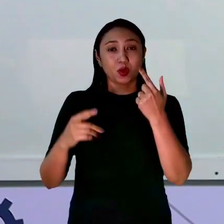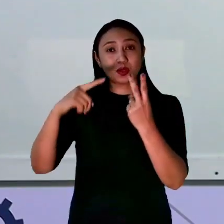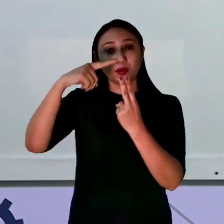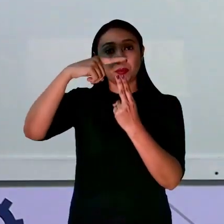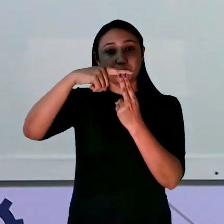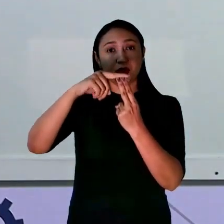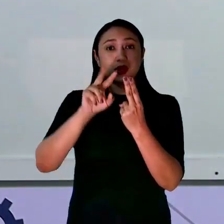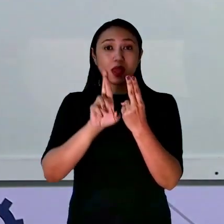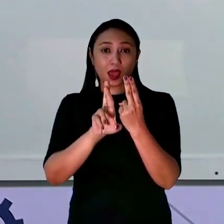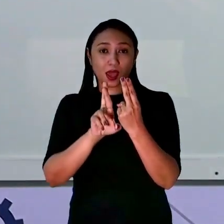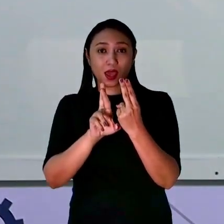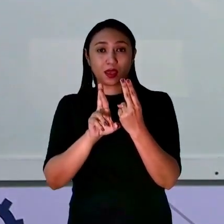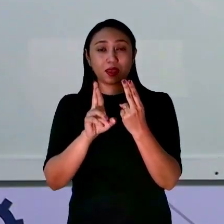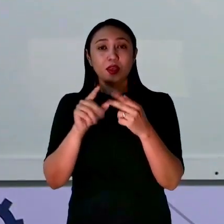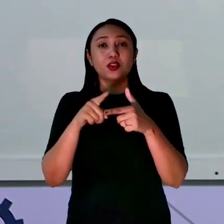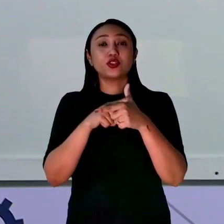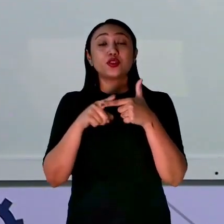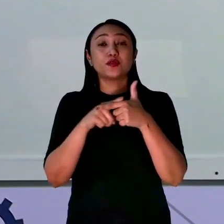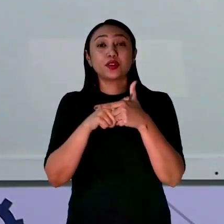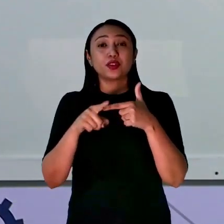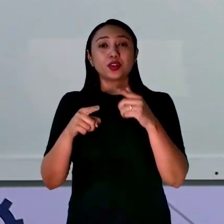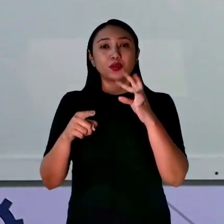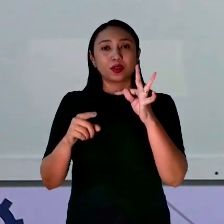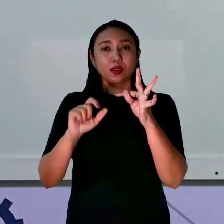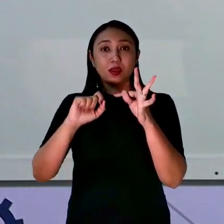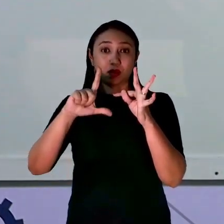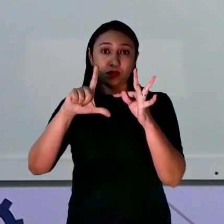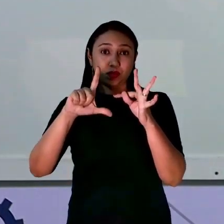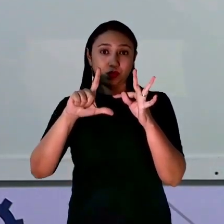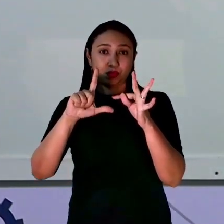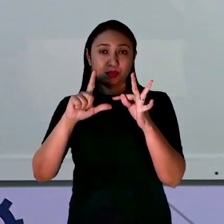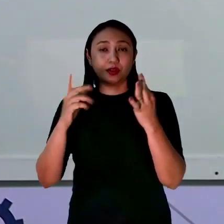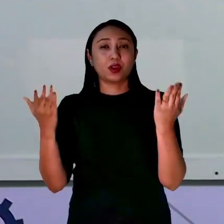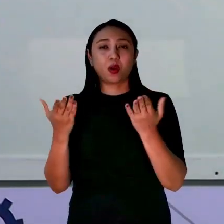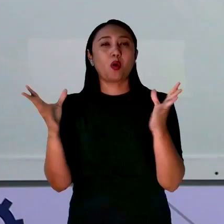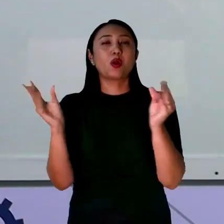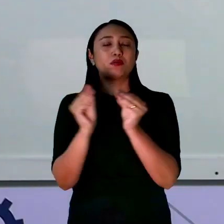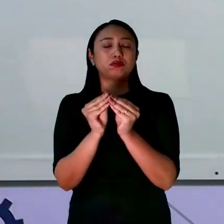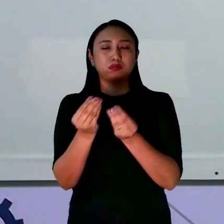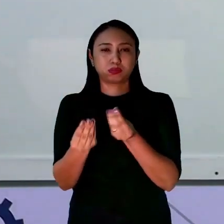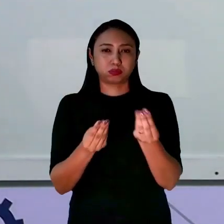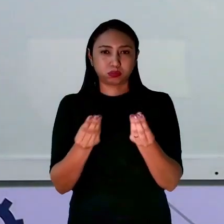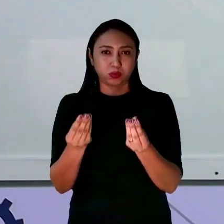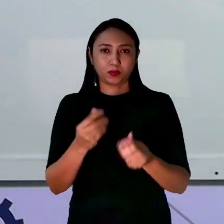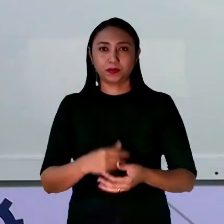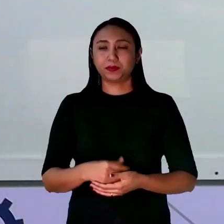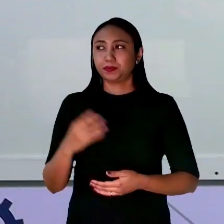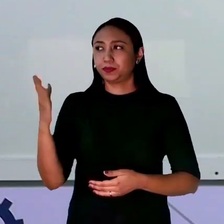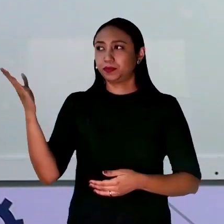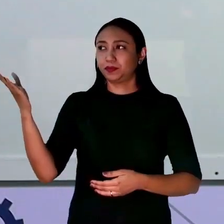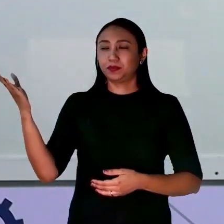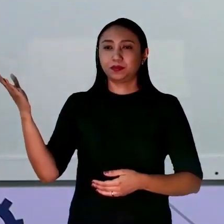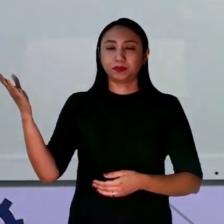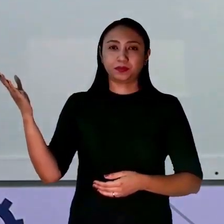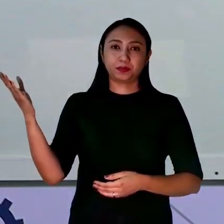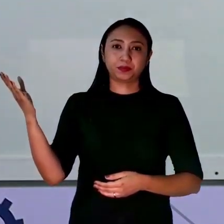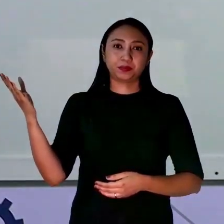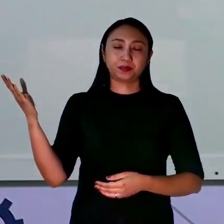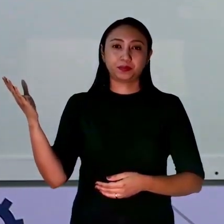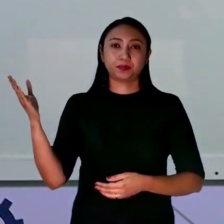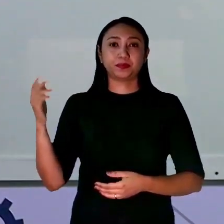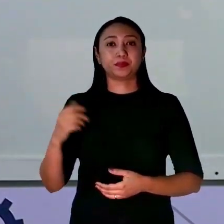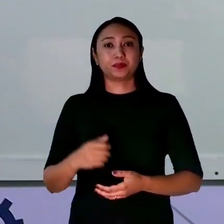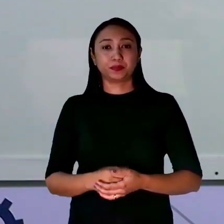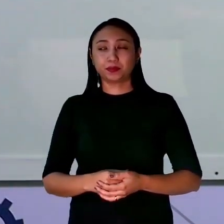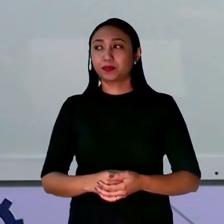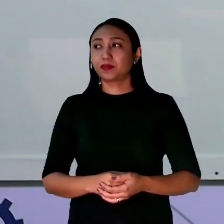sobre tesão. Aí o que eu posso fazer aqui para vocês? Eu posso tirar R com R. É